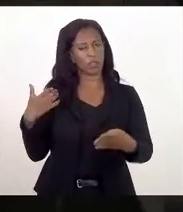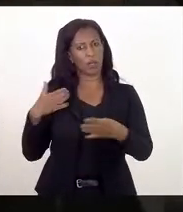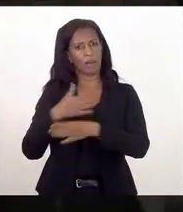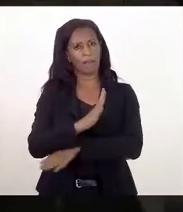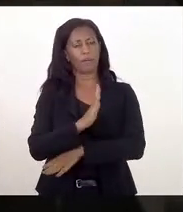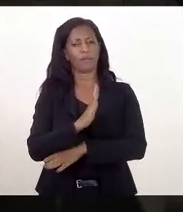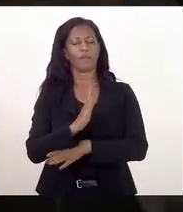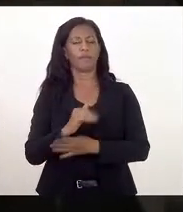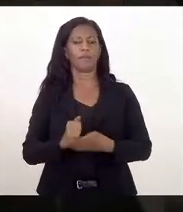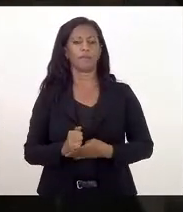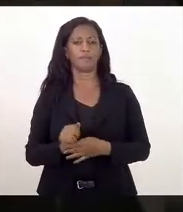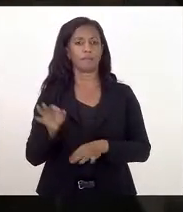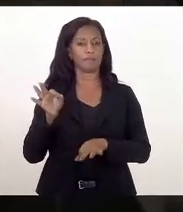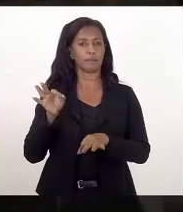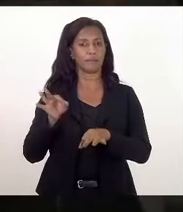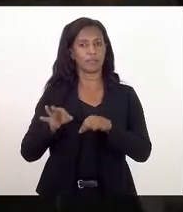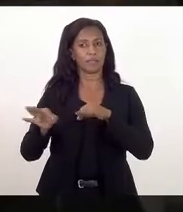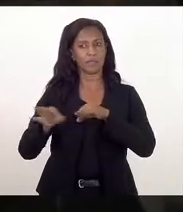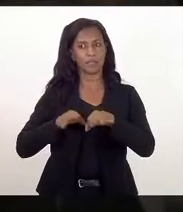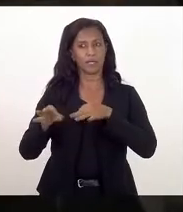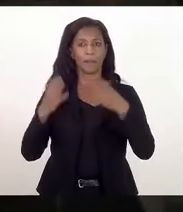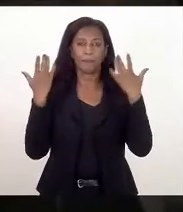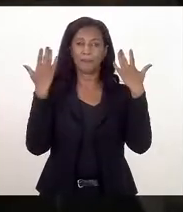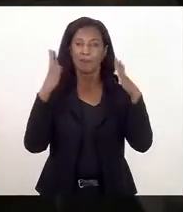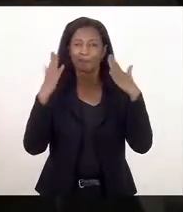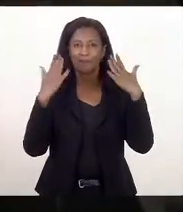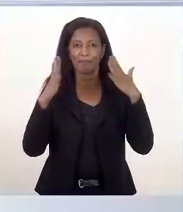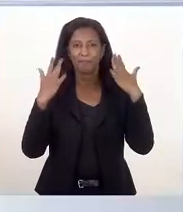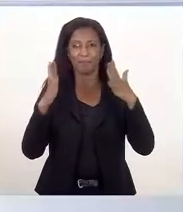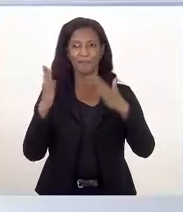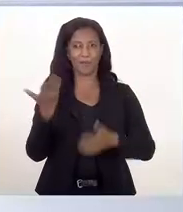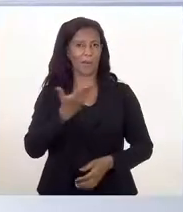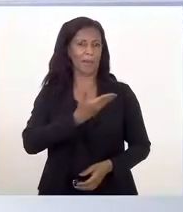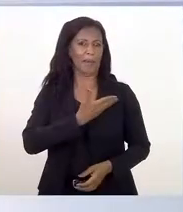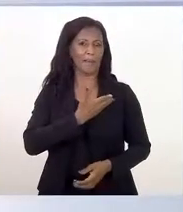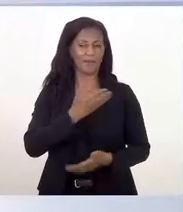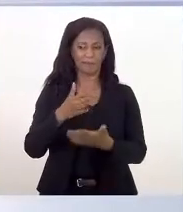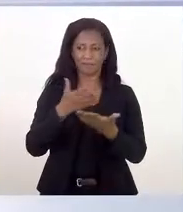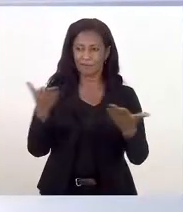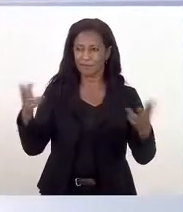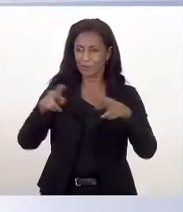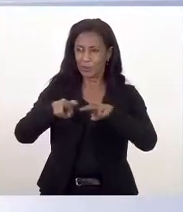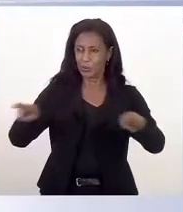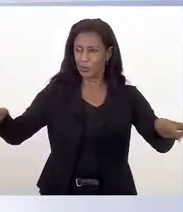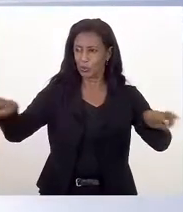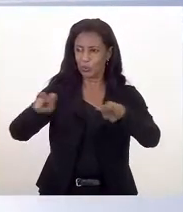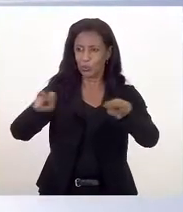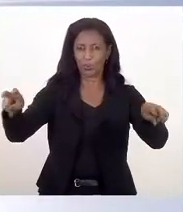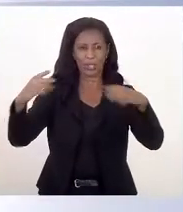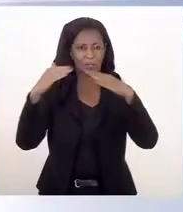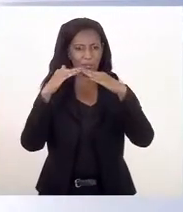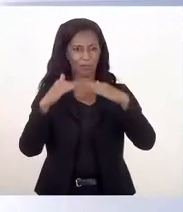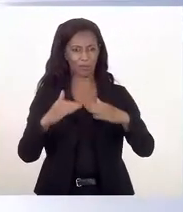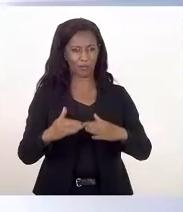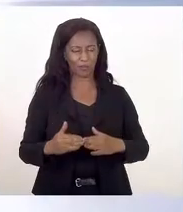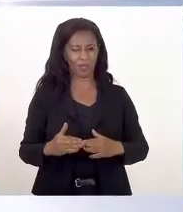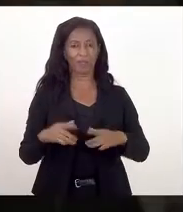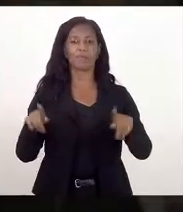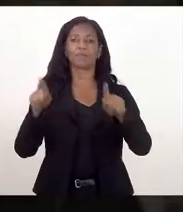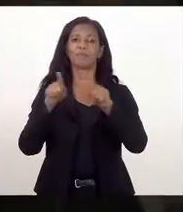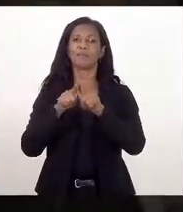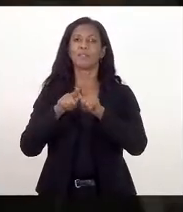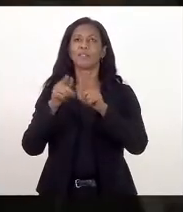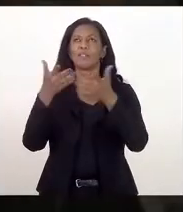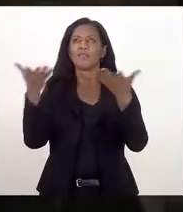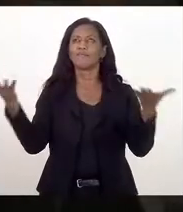esse projeto e parabenizo não apenas os meus amigos aqui também, parlamentares que votaram favoravelmente, mas a